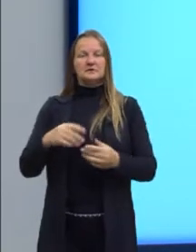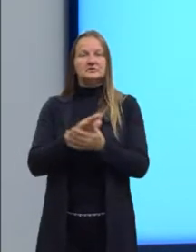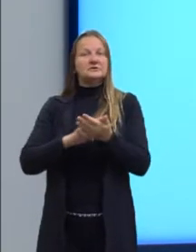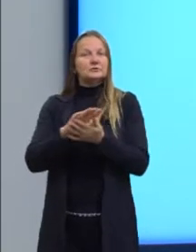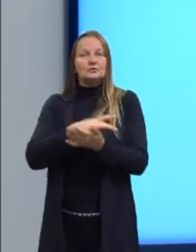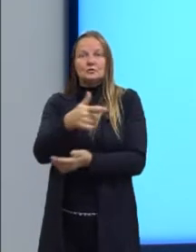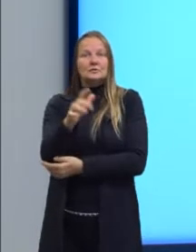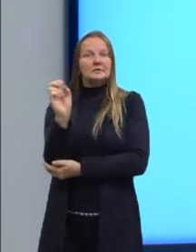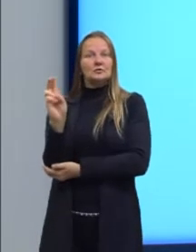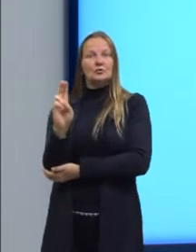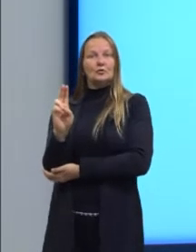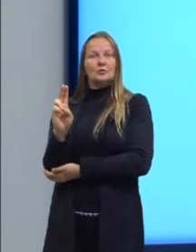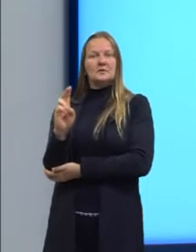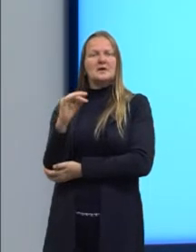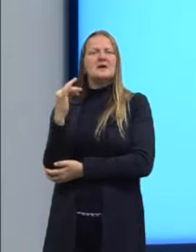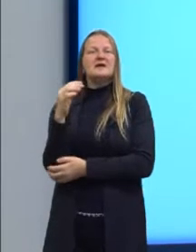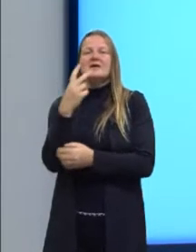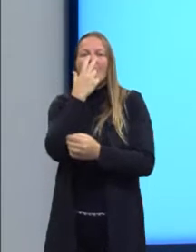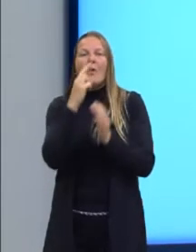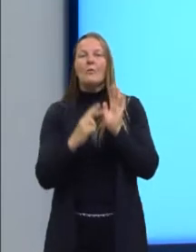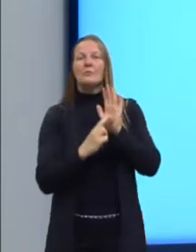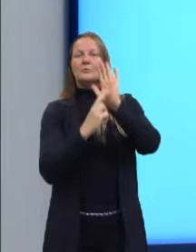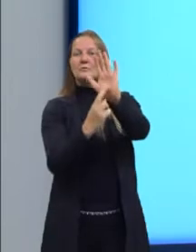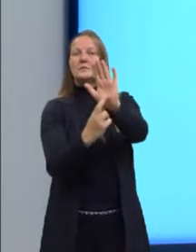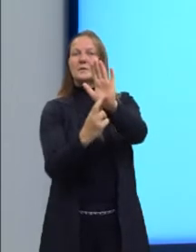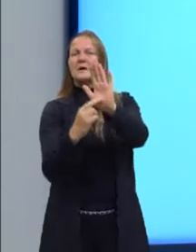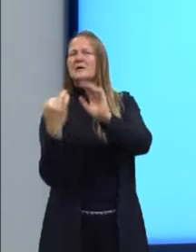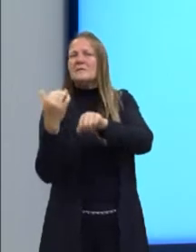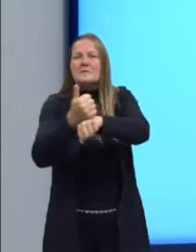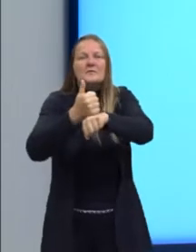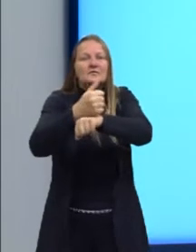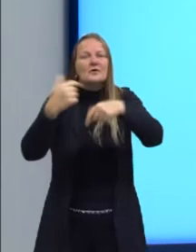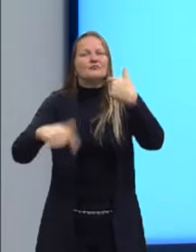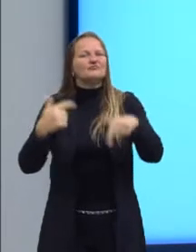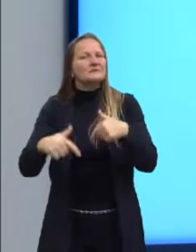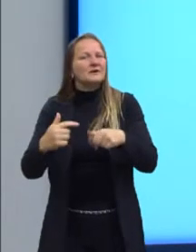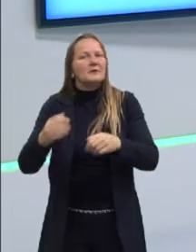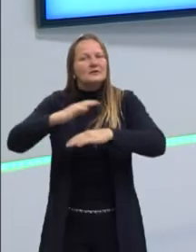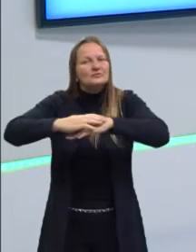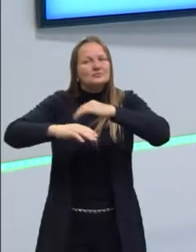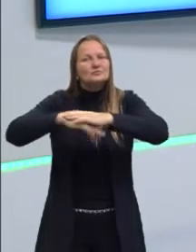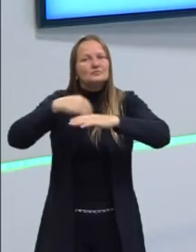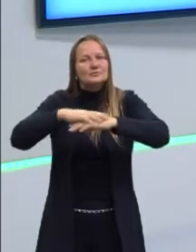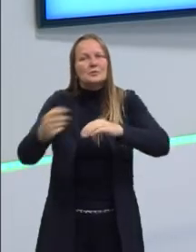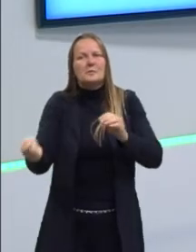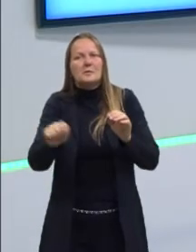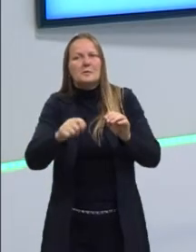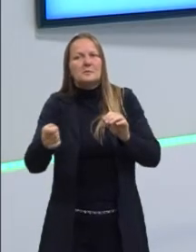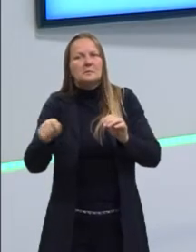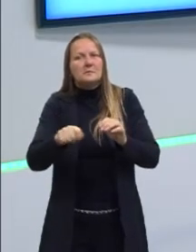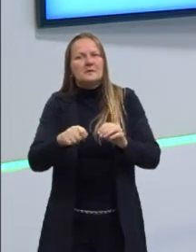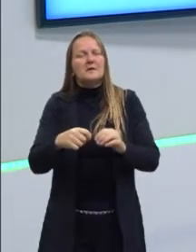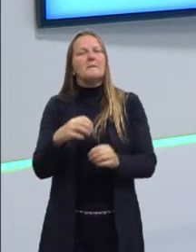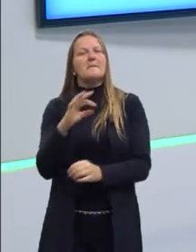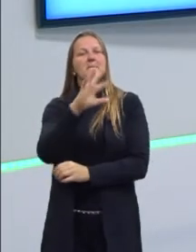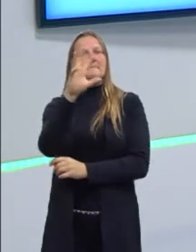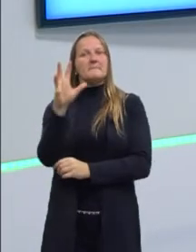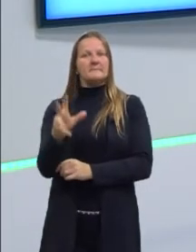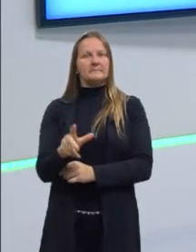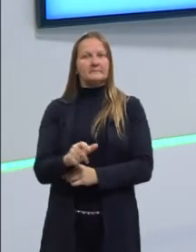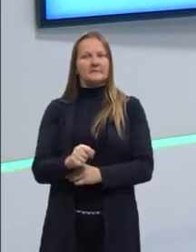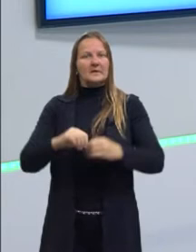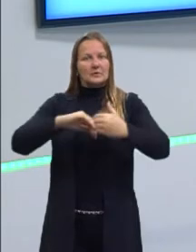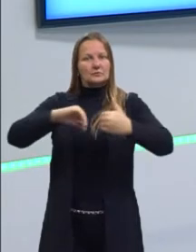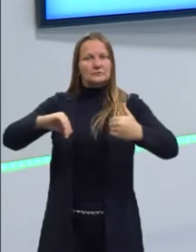Nome Vai representar milhares de trabalhadores que vão viver aí dessa forma então a gente começa a fazendo